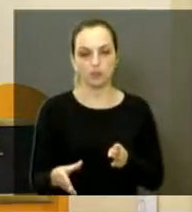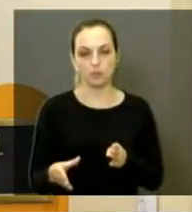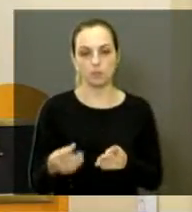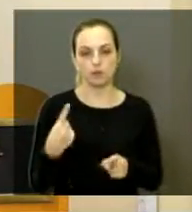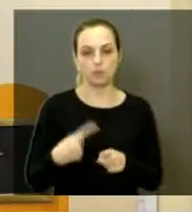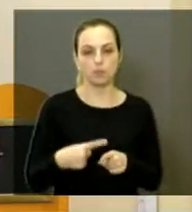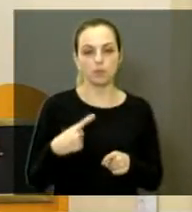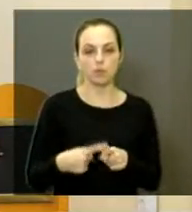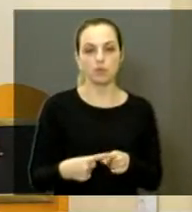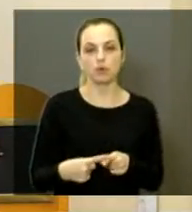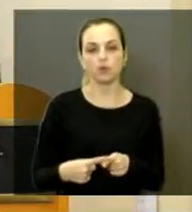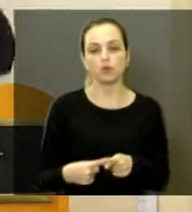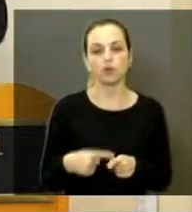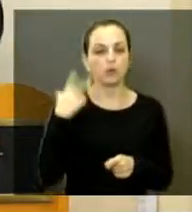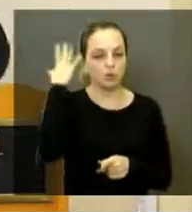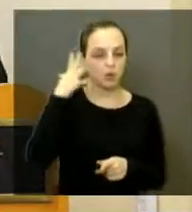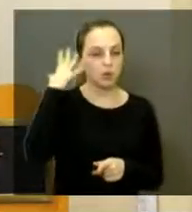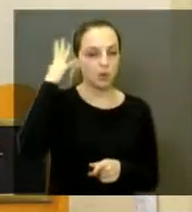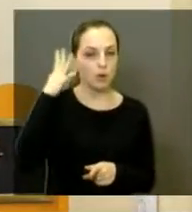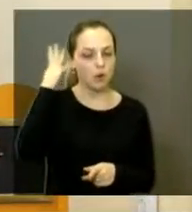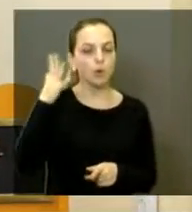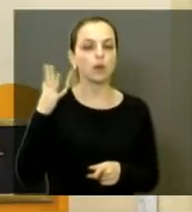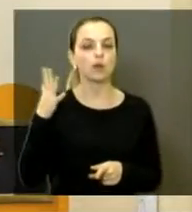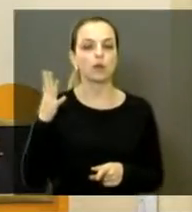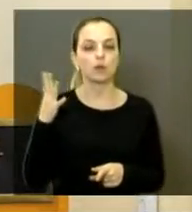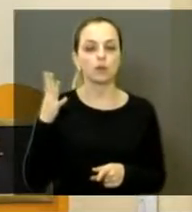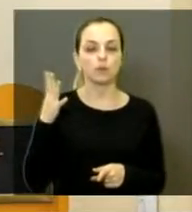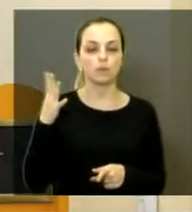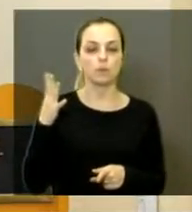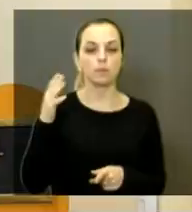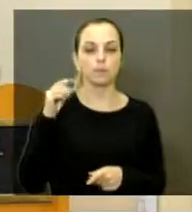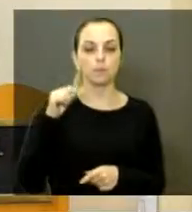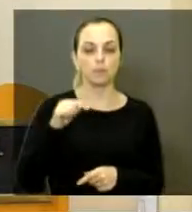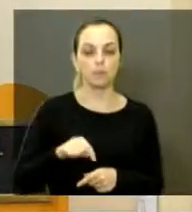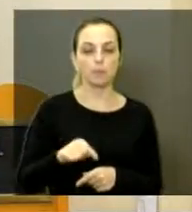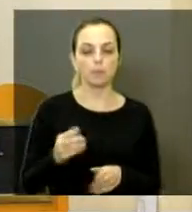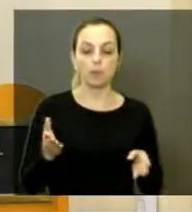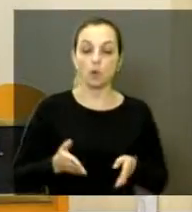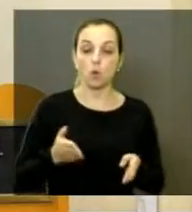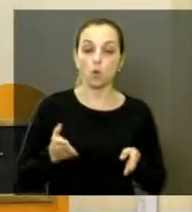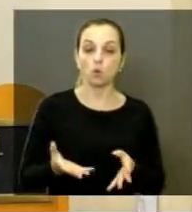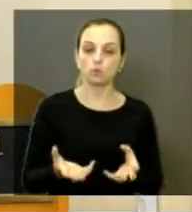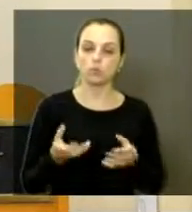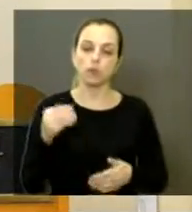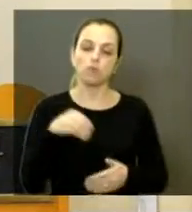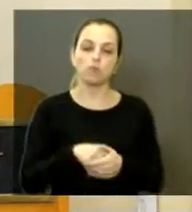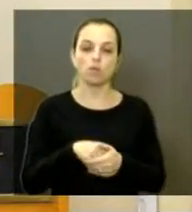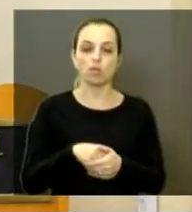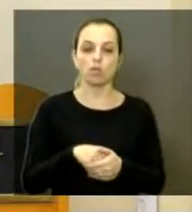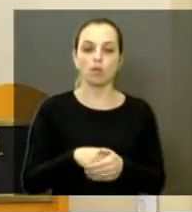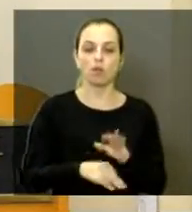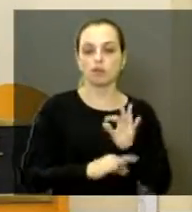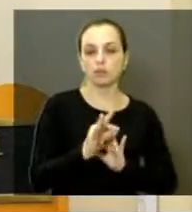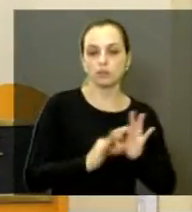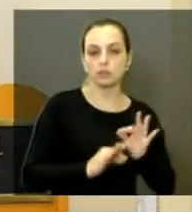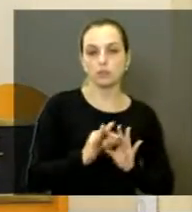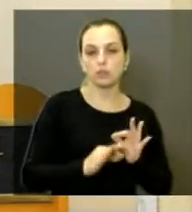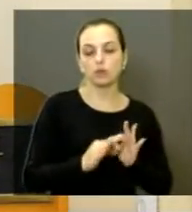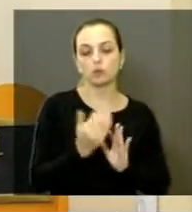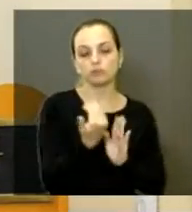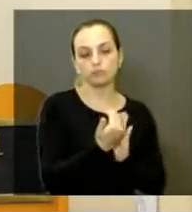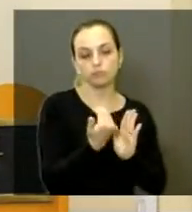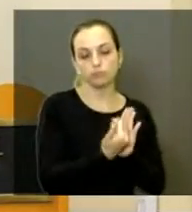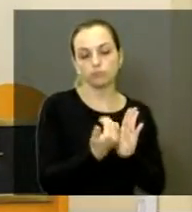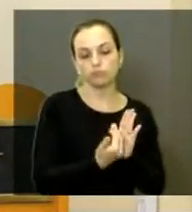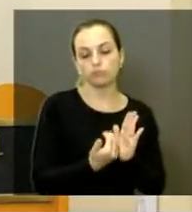Porque, como todos nós falamos aqui, o João argumentou muito bem, hoje eu queria votar. E esse projeto entrou na pauta,